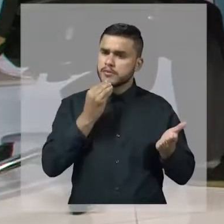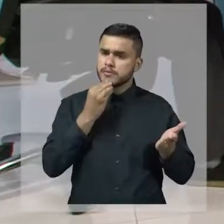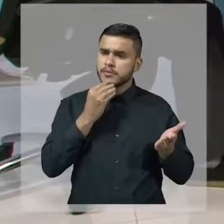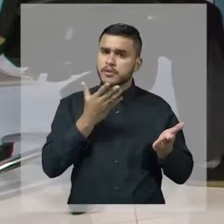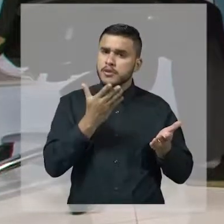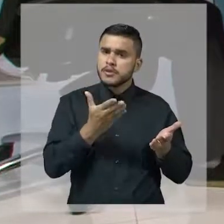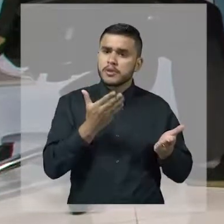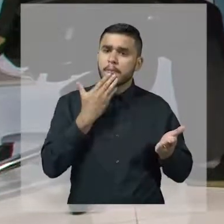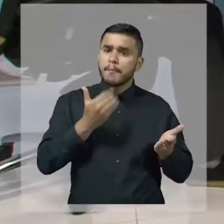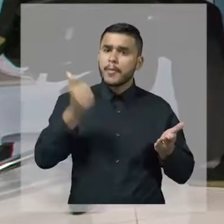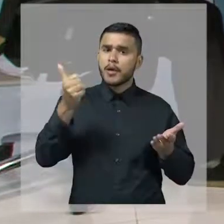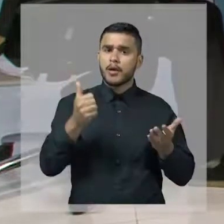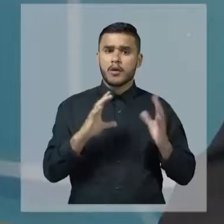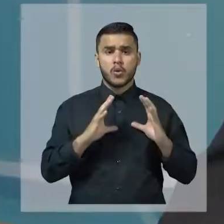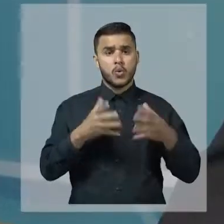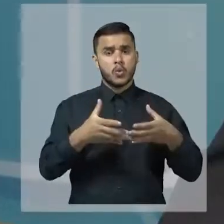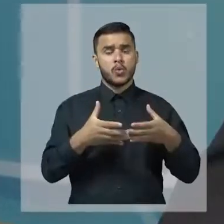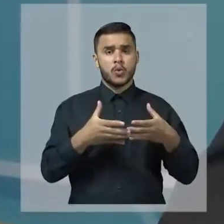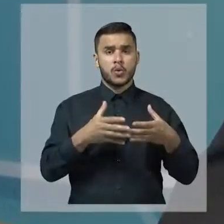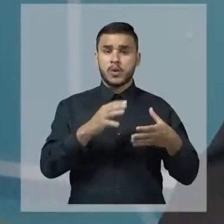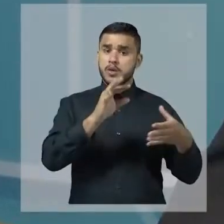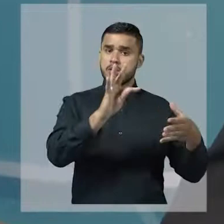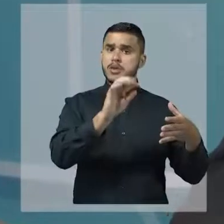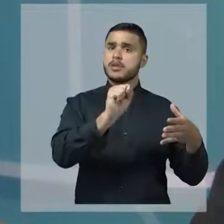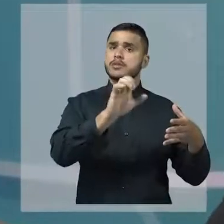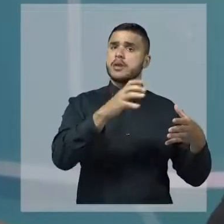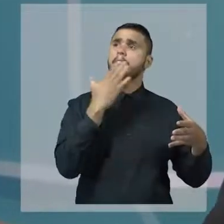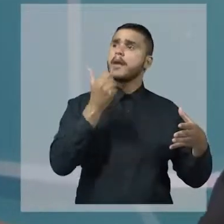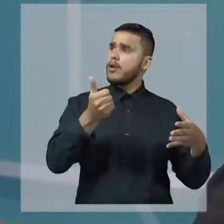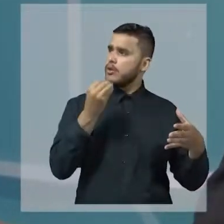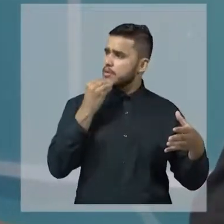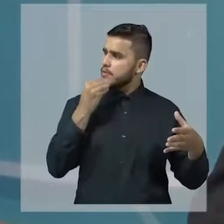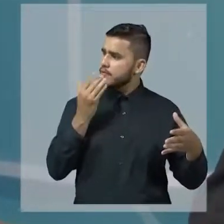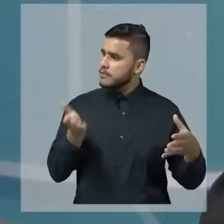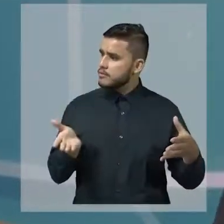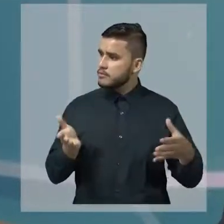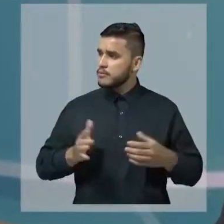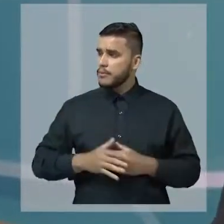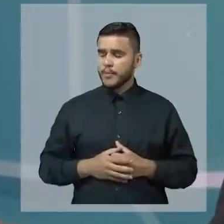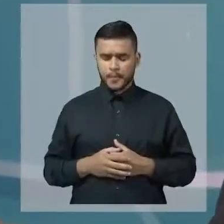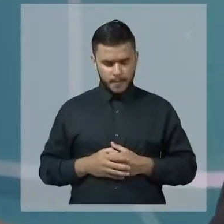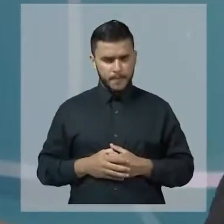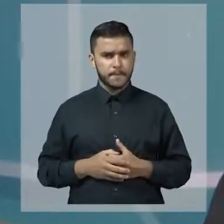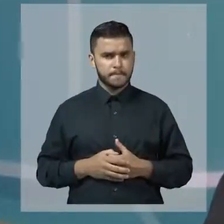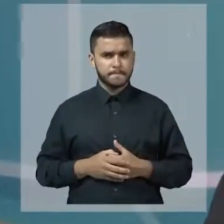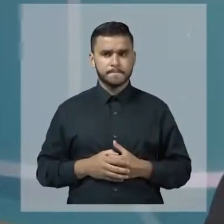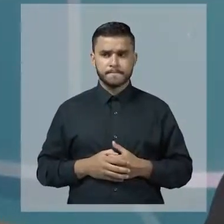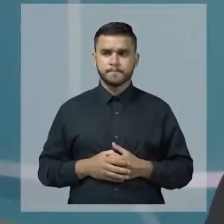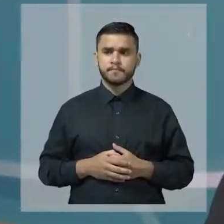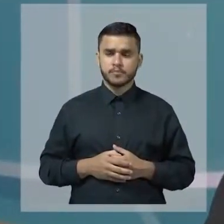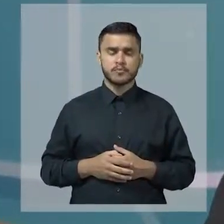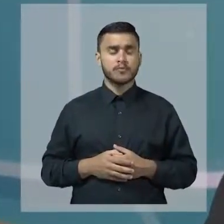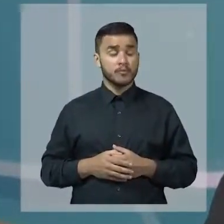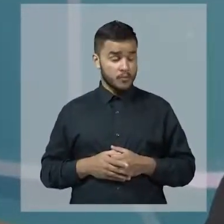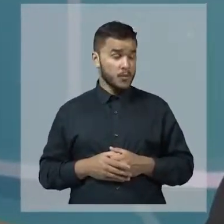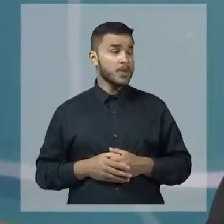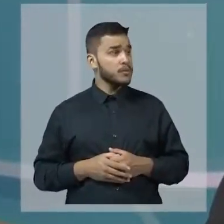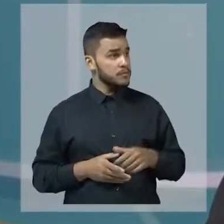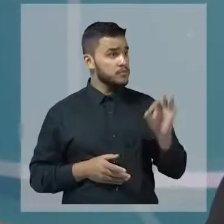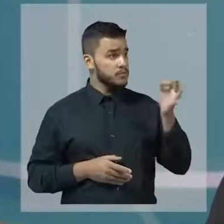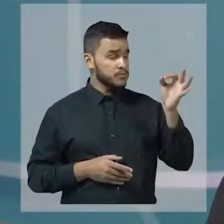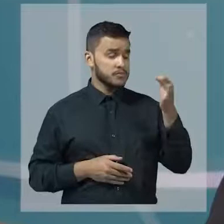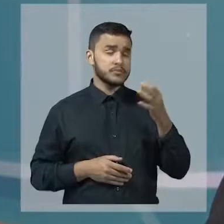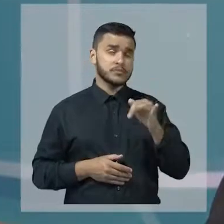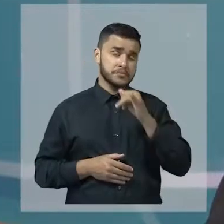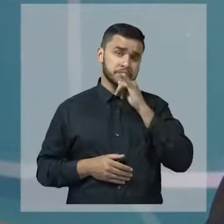julgado coletivamente pela justiça específica? Arnaldo, haverá hipóteses em que um ministro